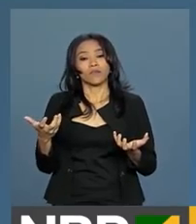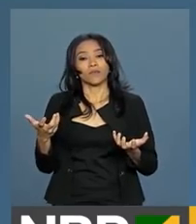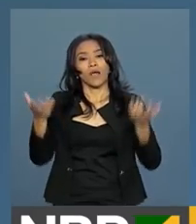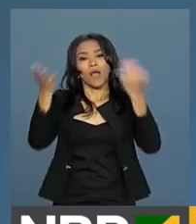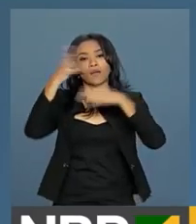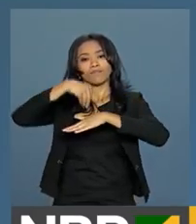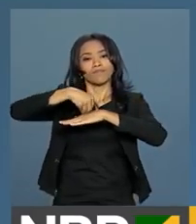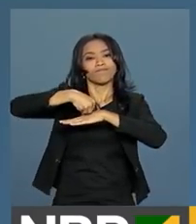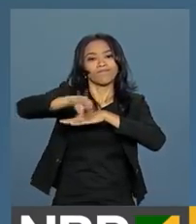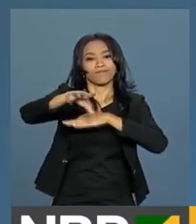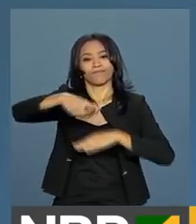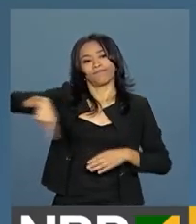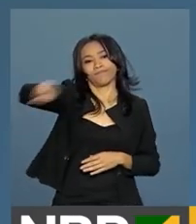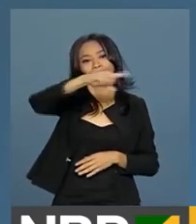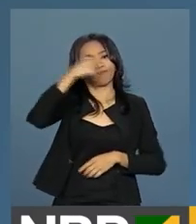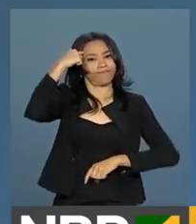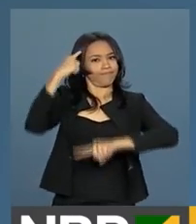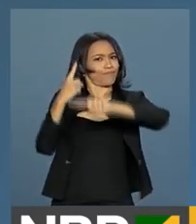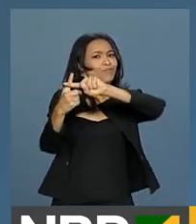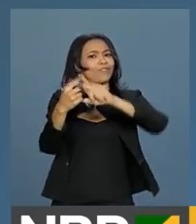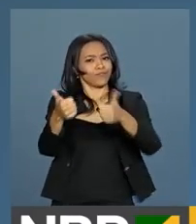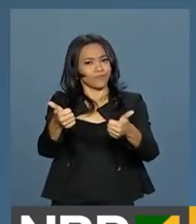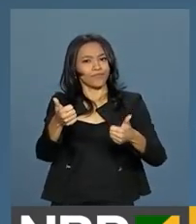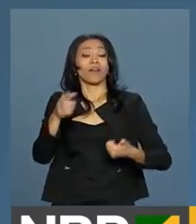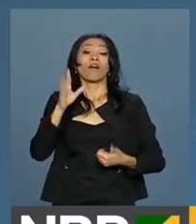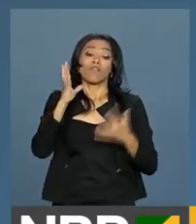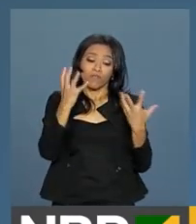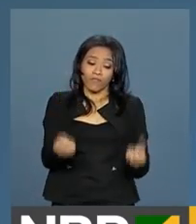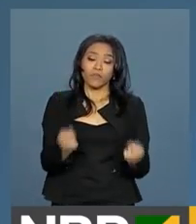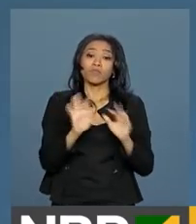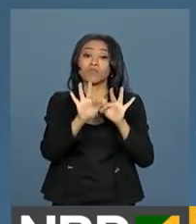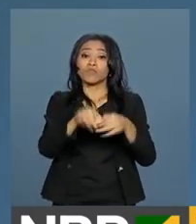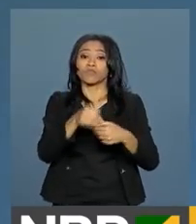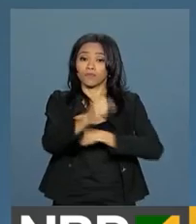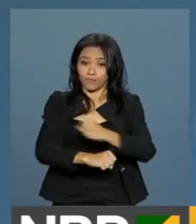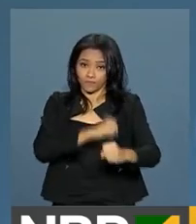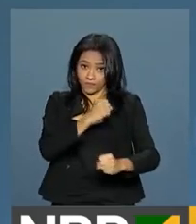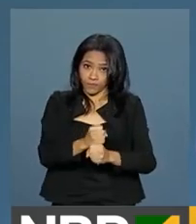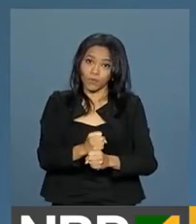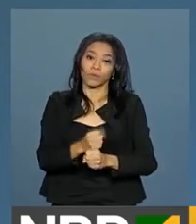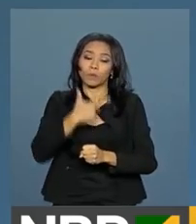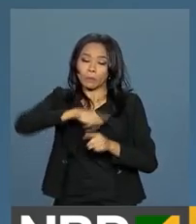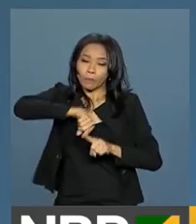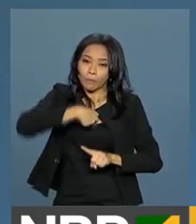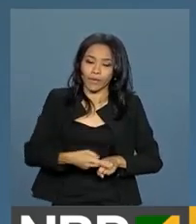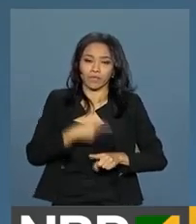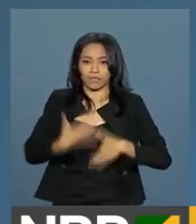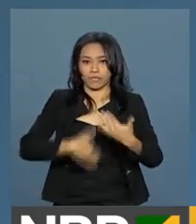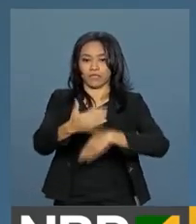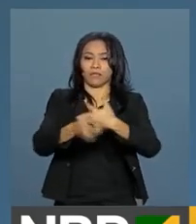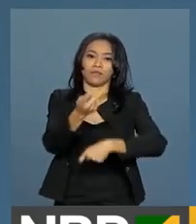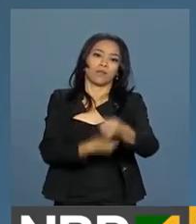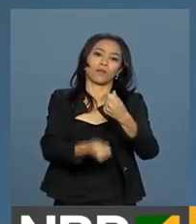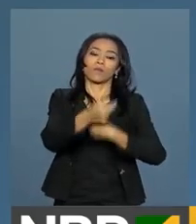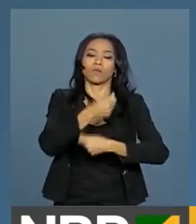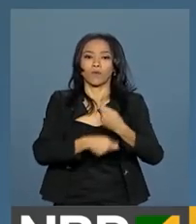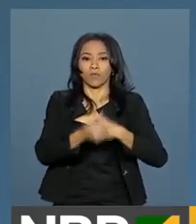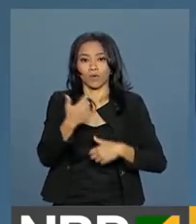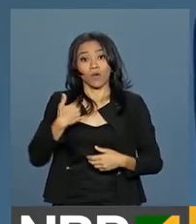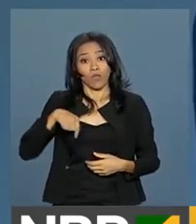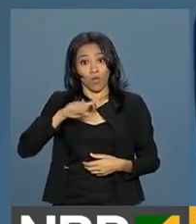de fundado otimismo nós vamos fechar o ano com mais crescimento econômico convenhamos nós